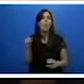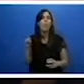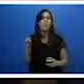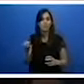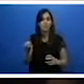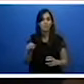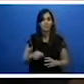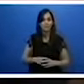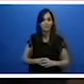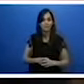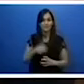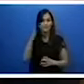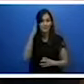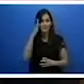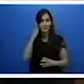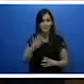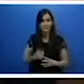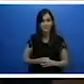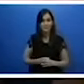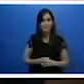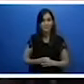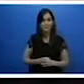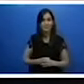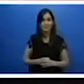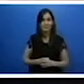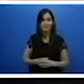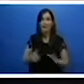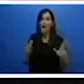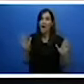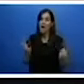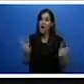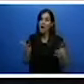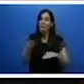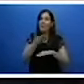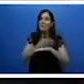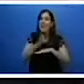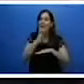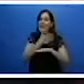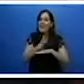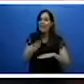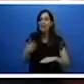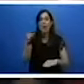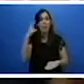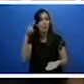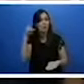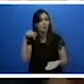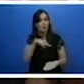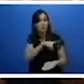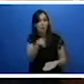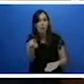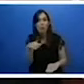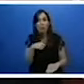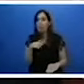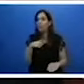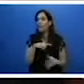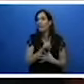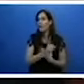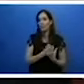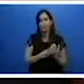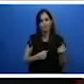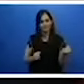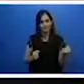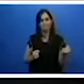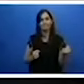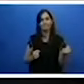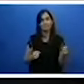mil. Certinho? Agora chegou a hora da tarefa. Lembrando que vocês não têm na apostila, então vocês